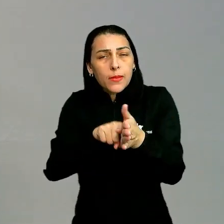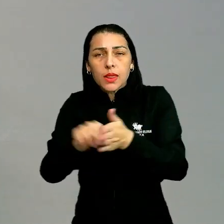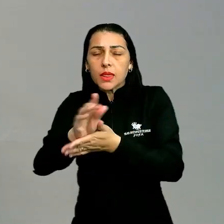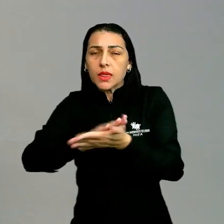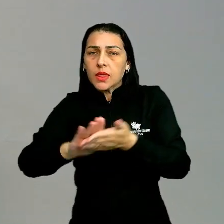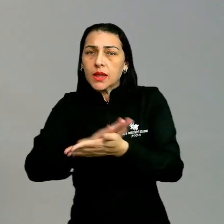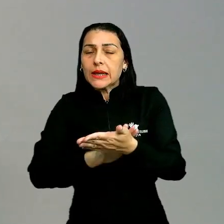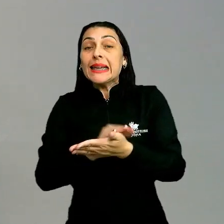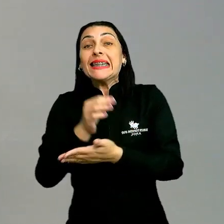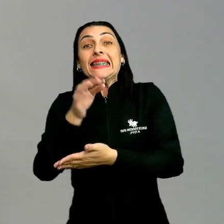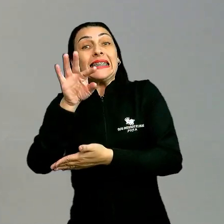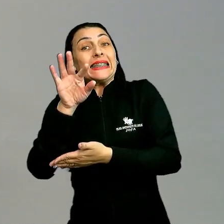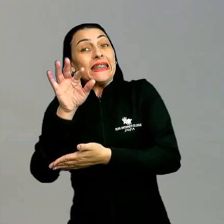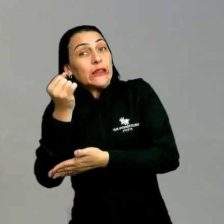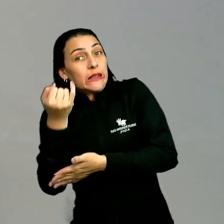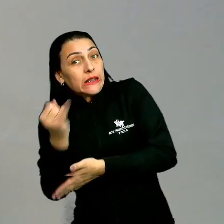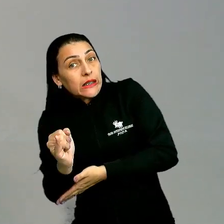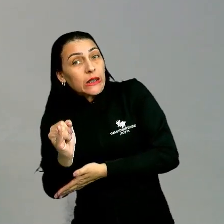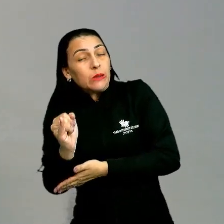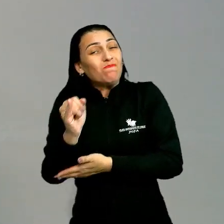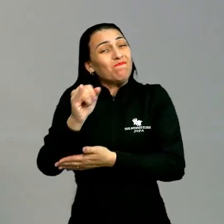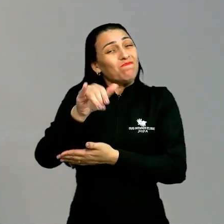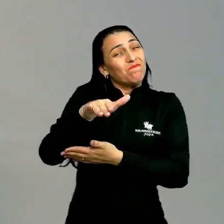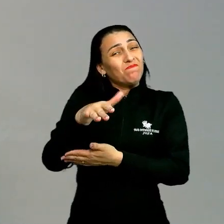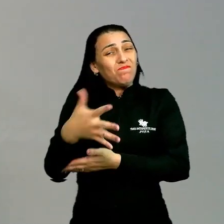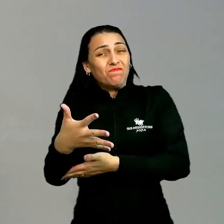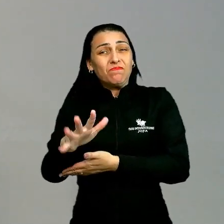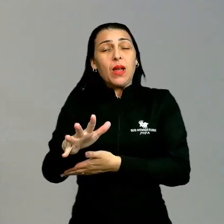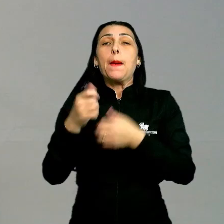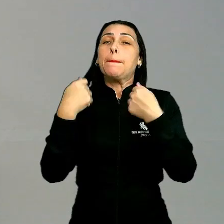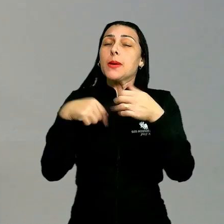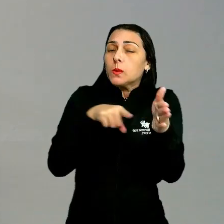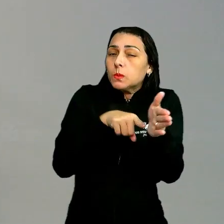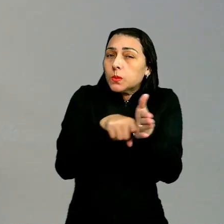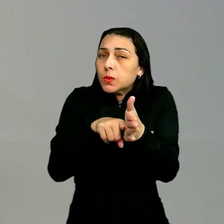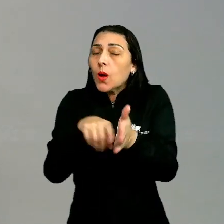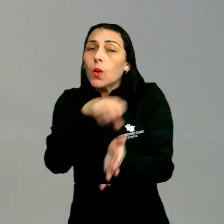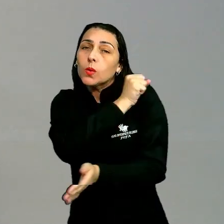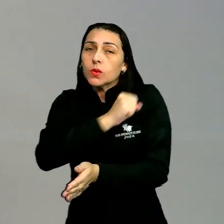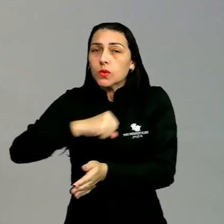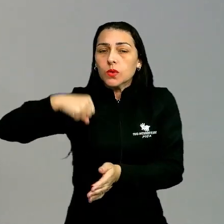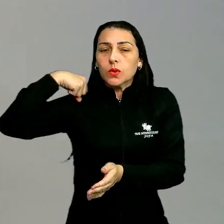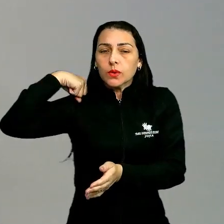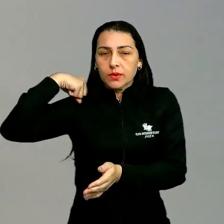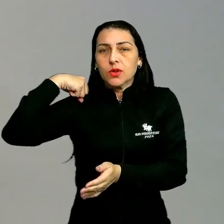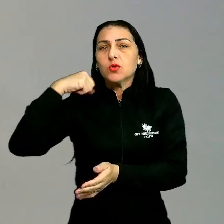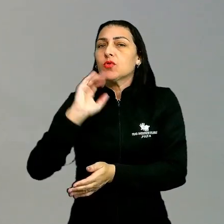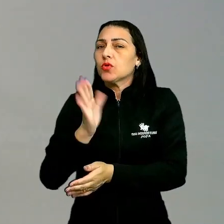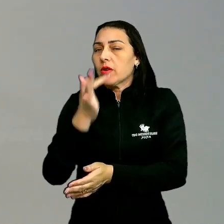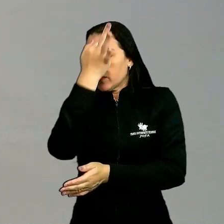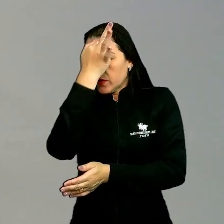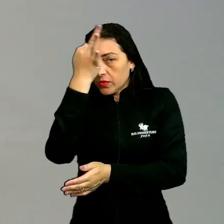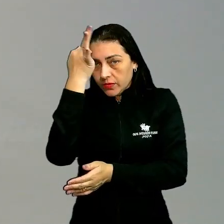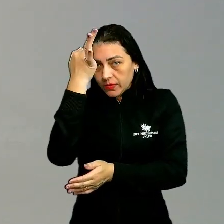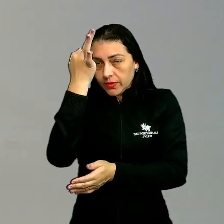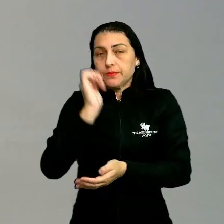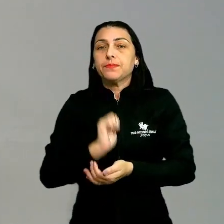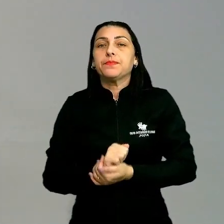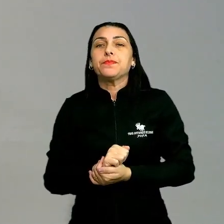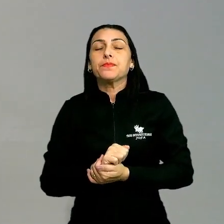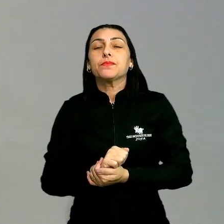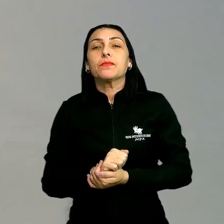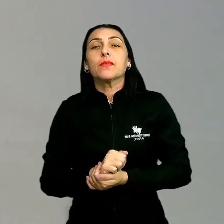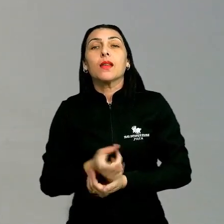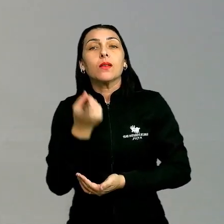digo, talvez Sócrates seja mortal, aí preciso investigar o Sócrates. Aí já é filosofia. Agora,